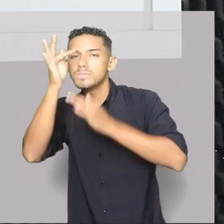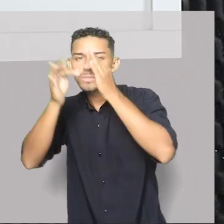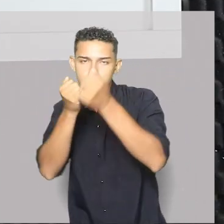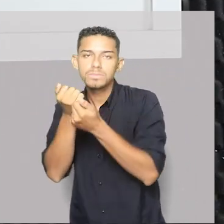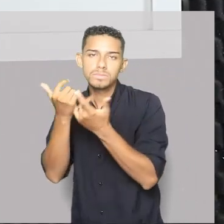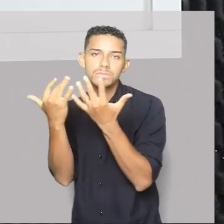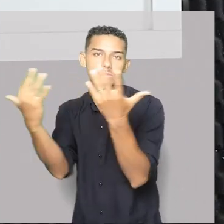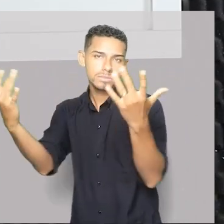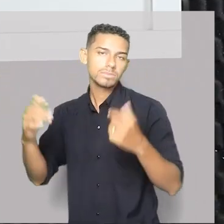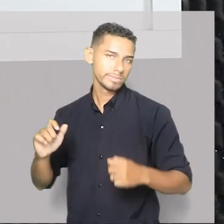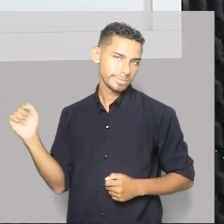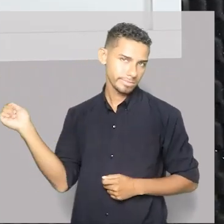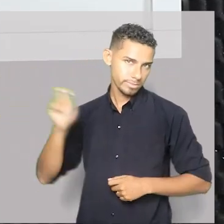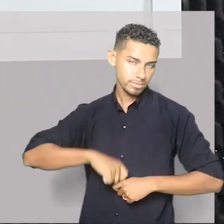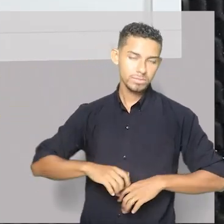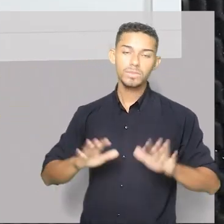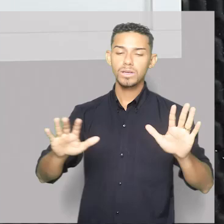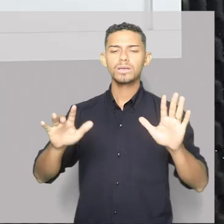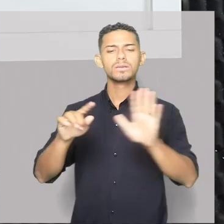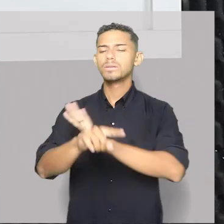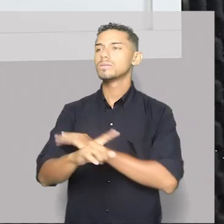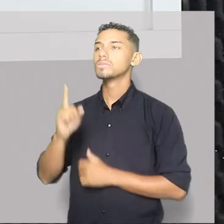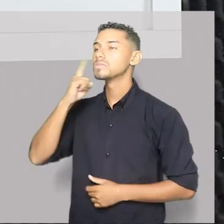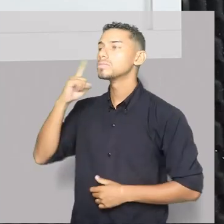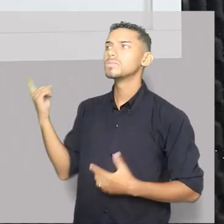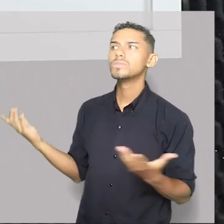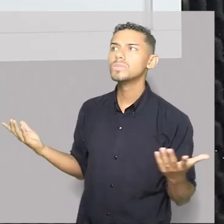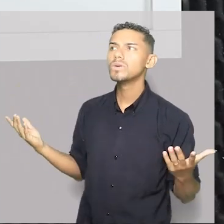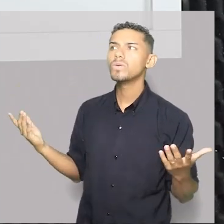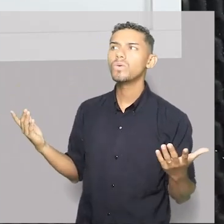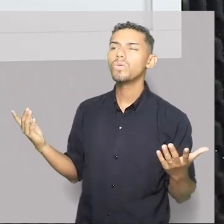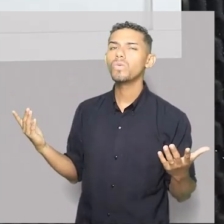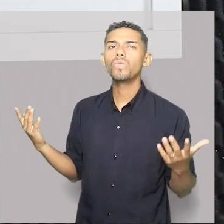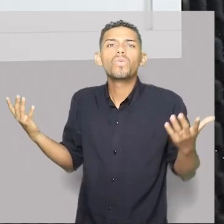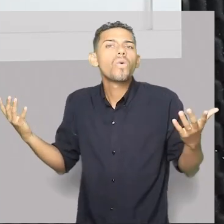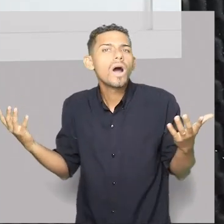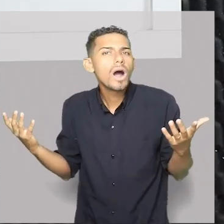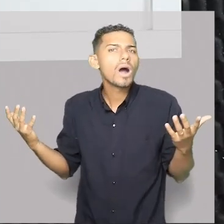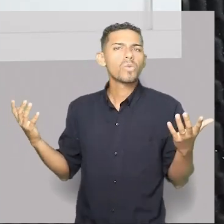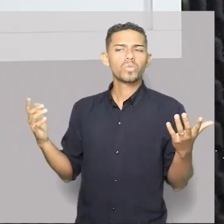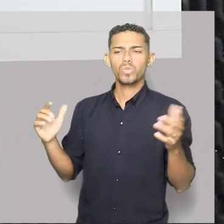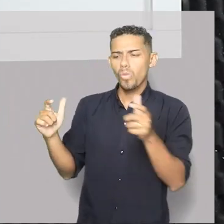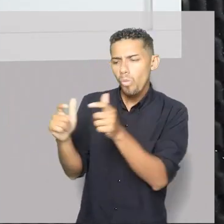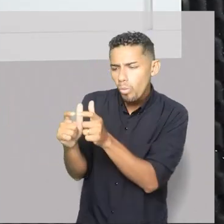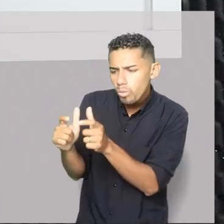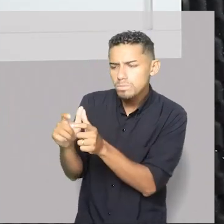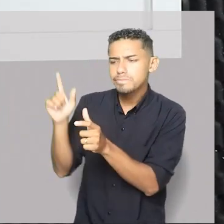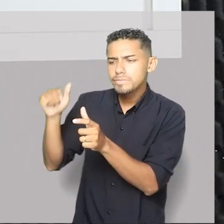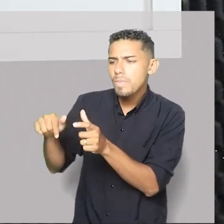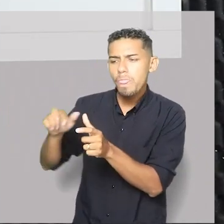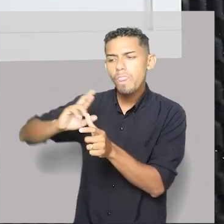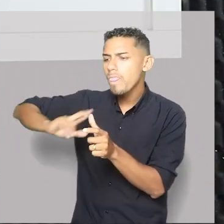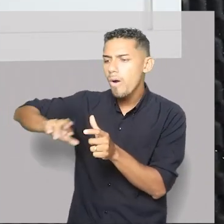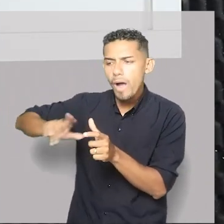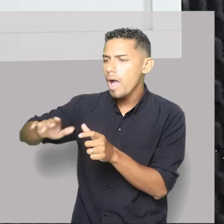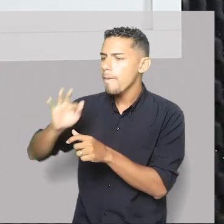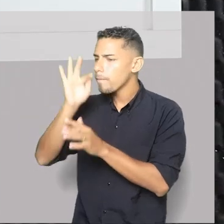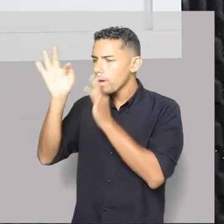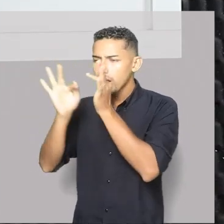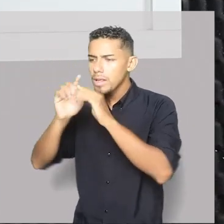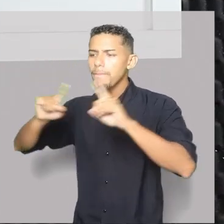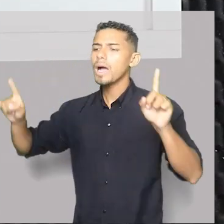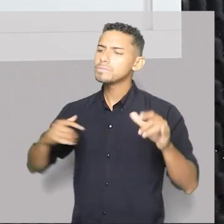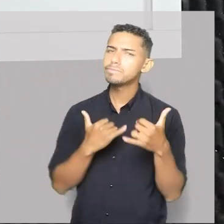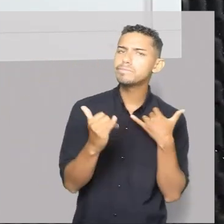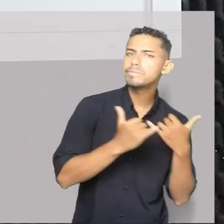lá, qual organismo não é planta, mas é parecido? Com certeza você chutaria a alga. Então são organismos